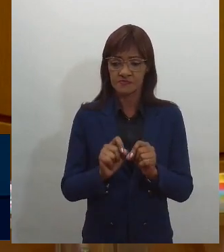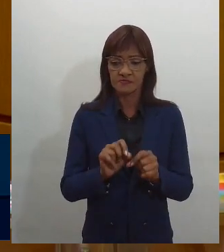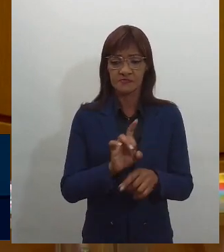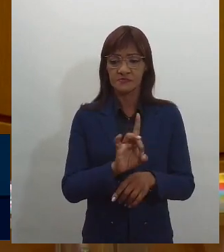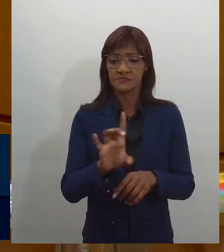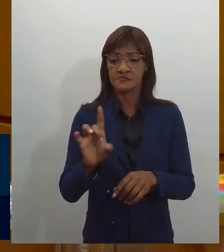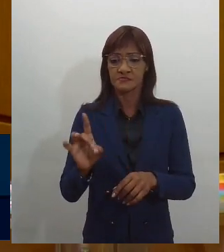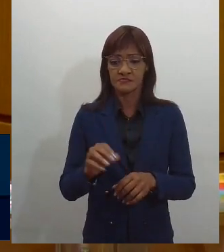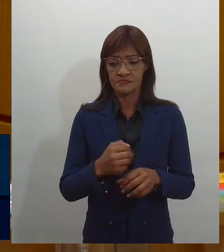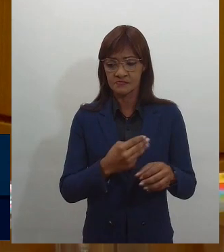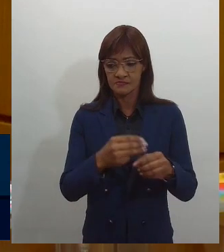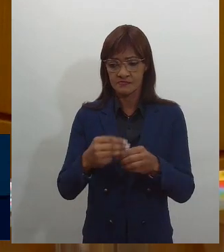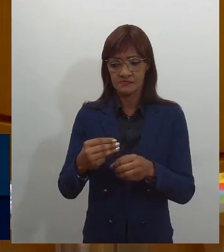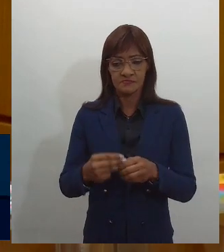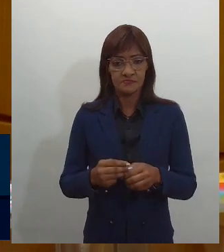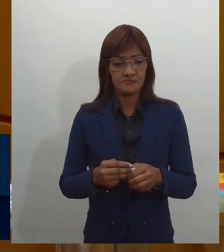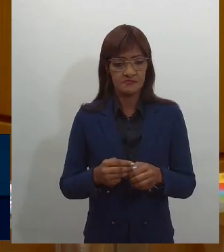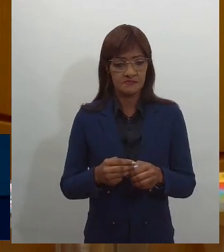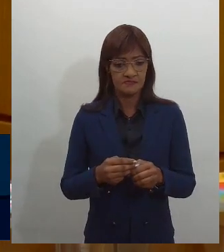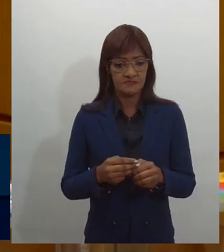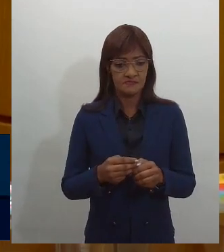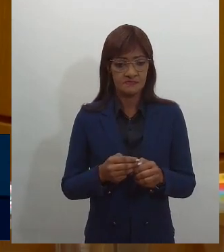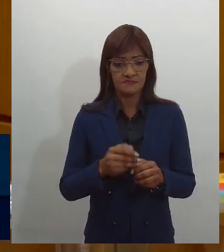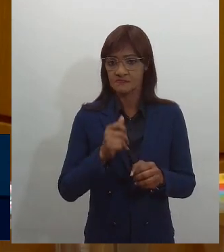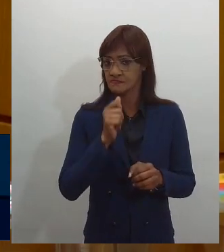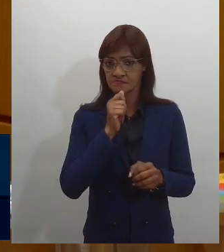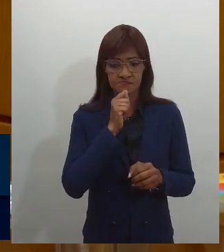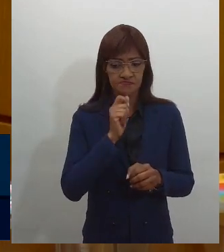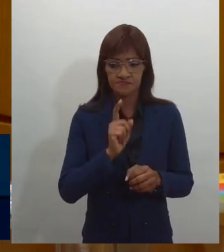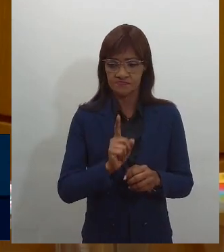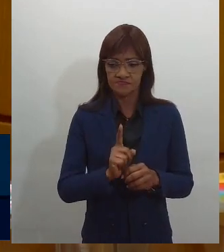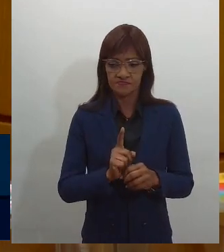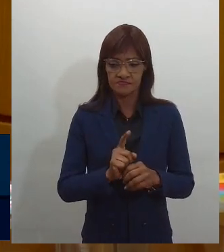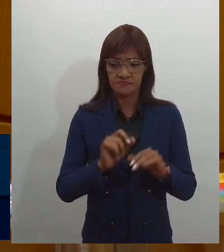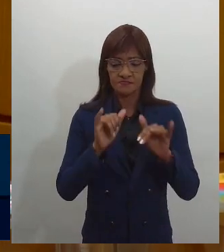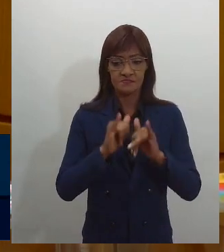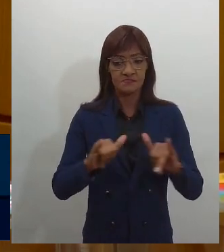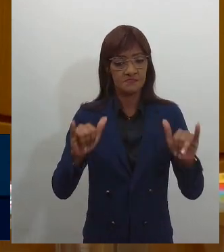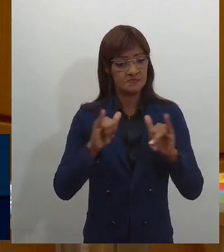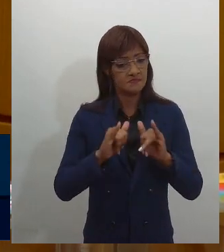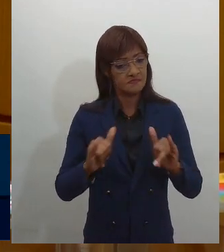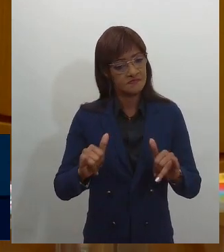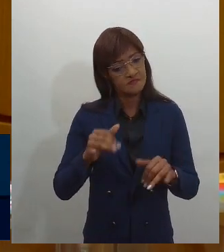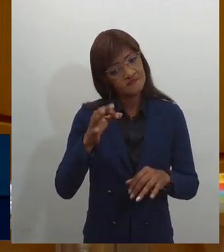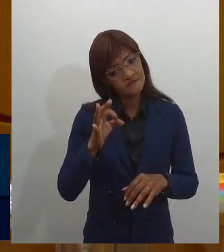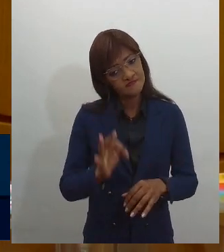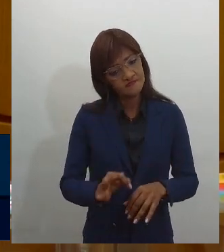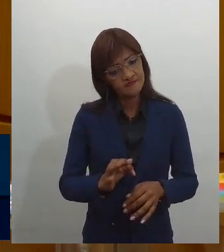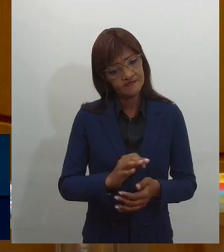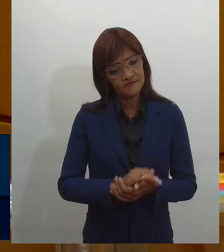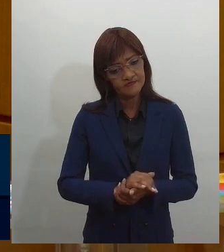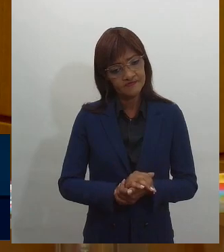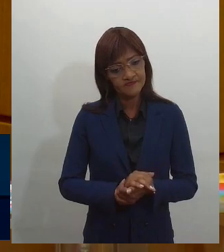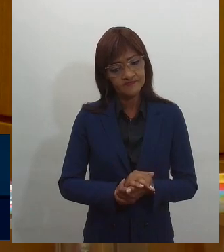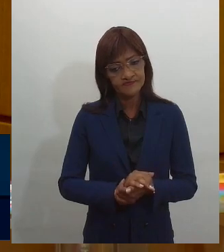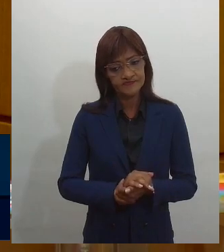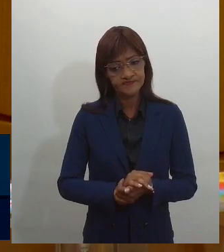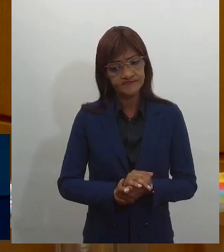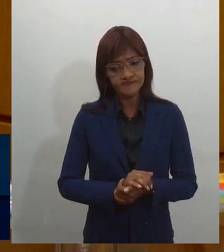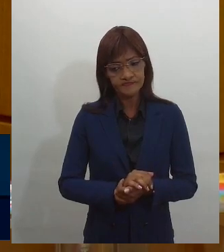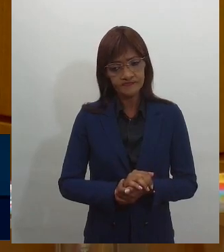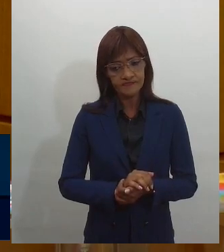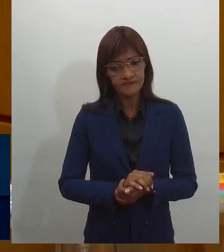ainda não divulgaram de forma correta como é informado